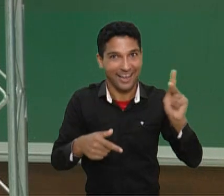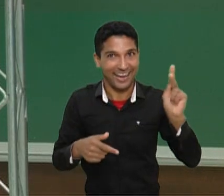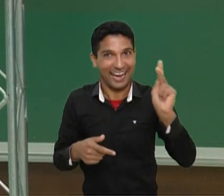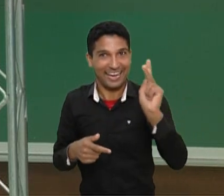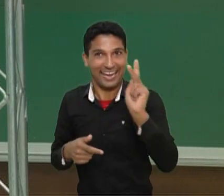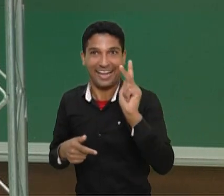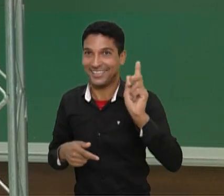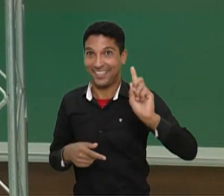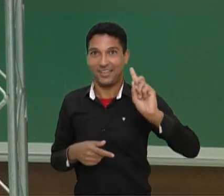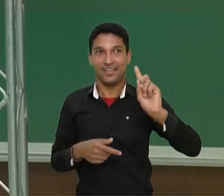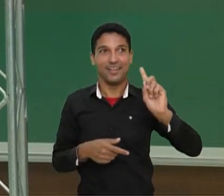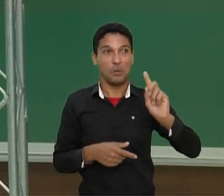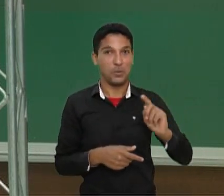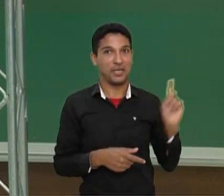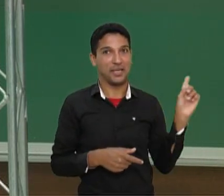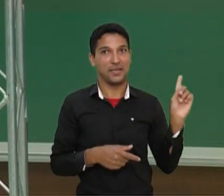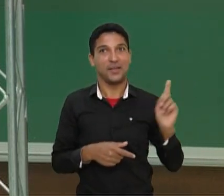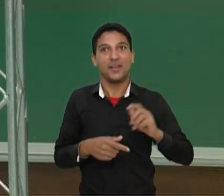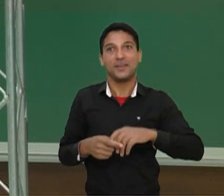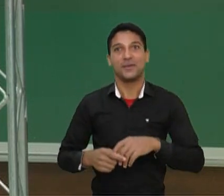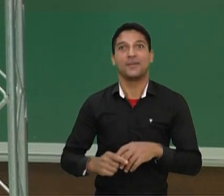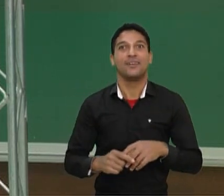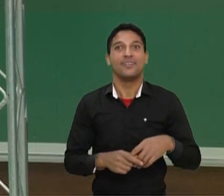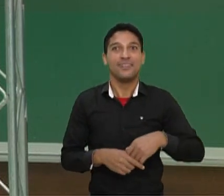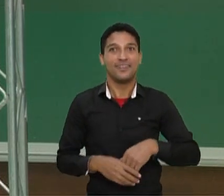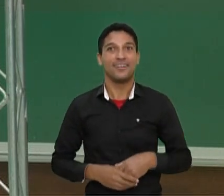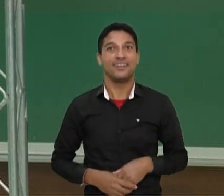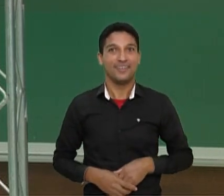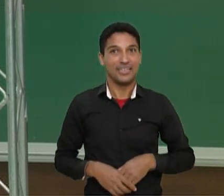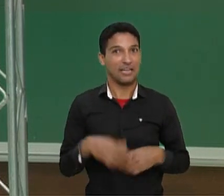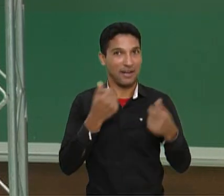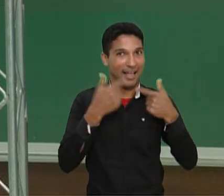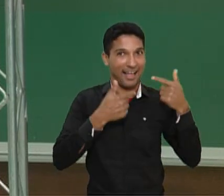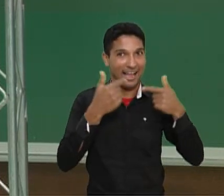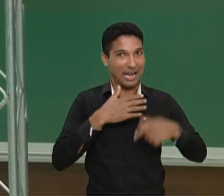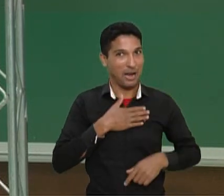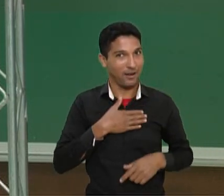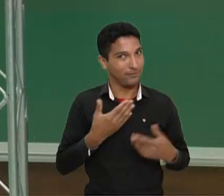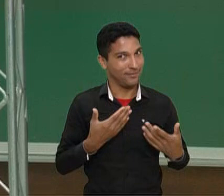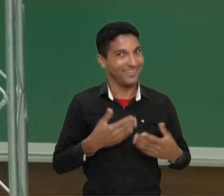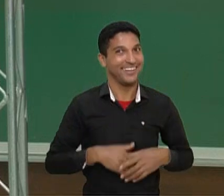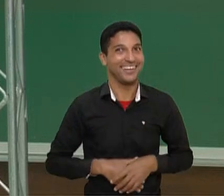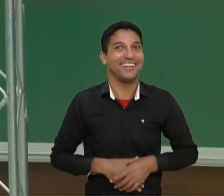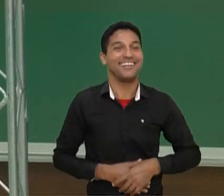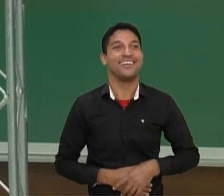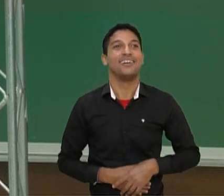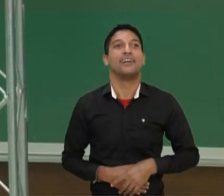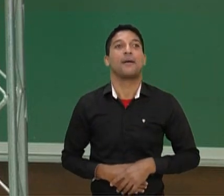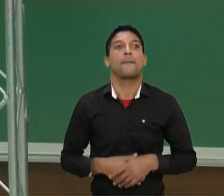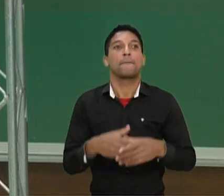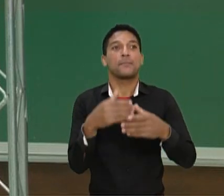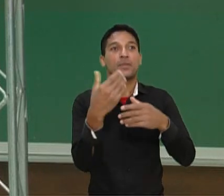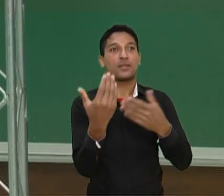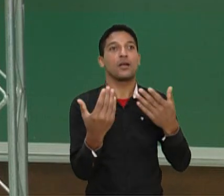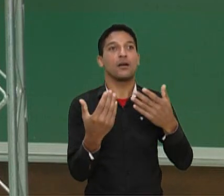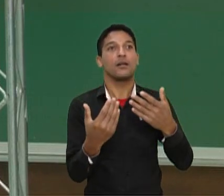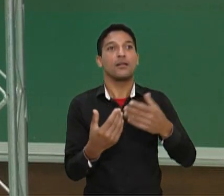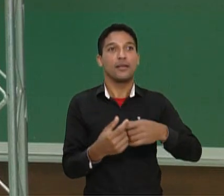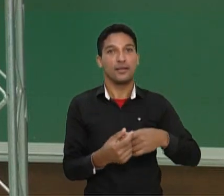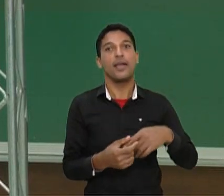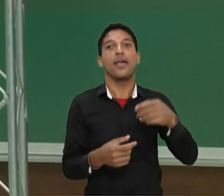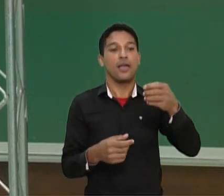tirando o sarro da minha cara, não quero falar nada não, tá, senhoras e senhores? E o OH aqui são não metais, né? Ligação